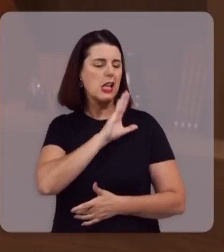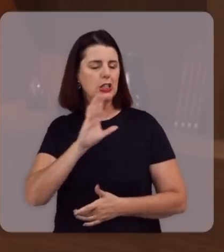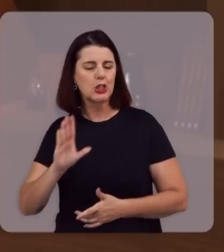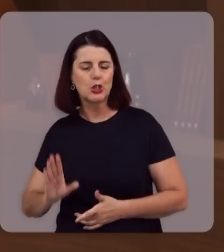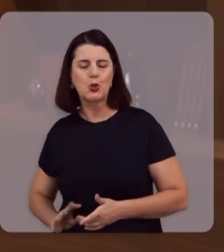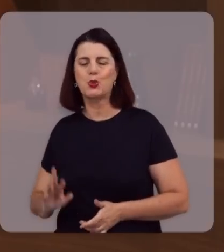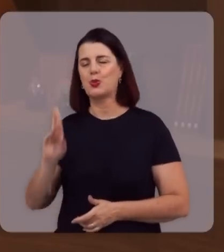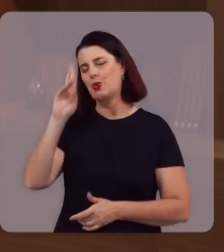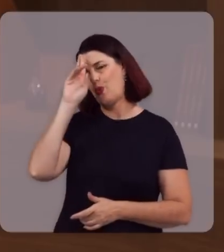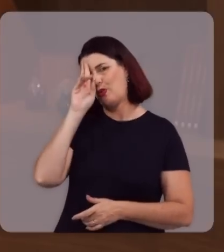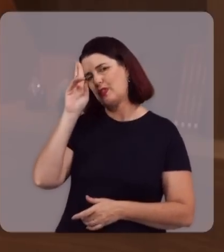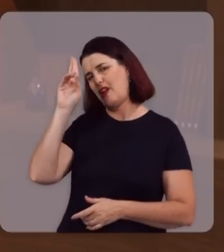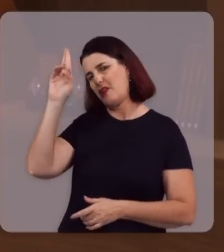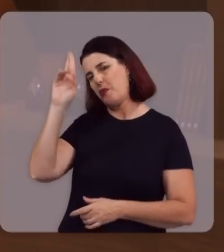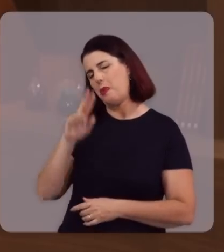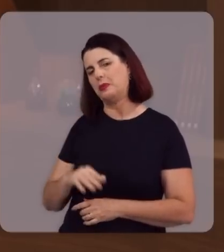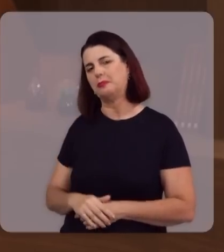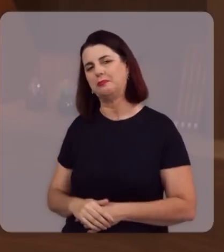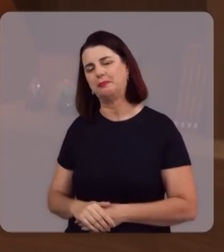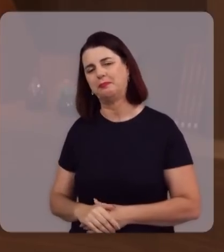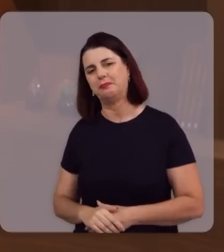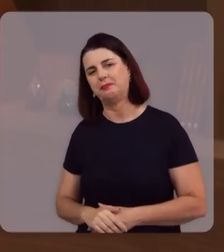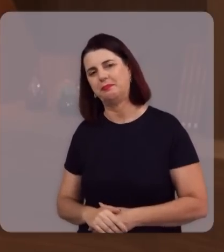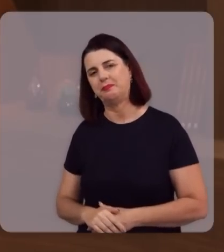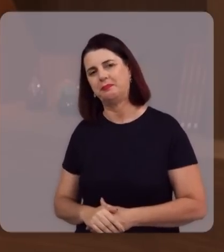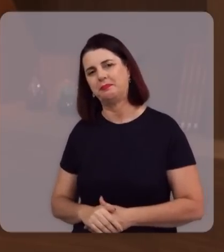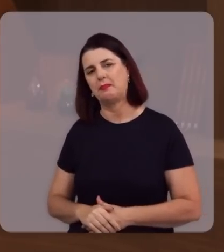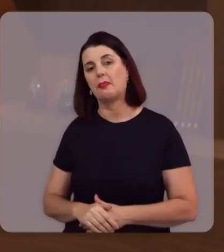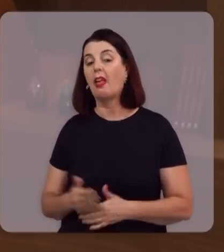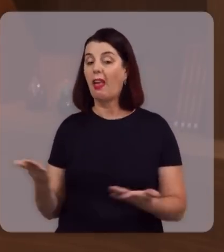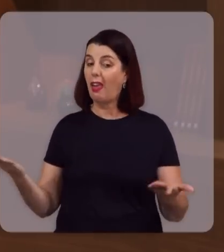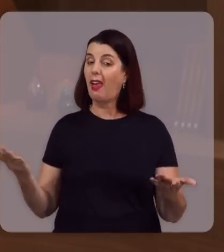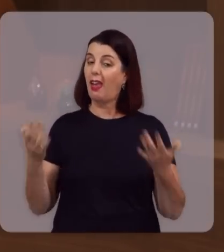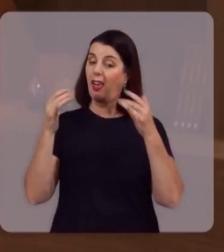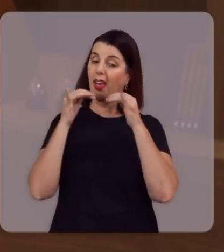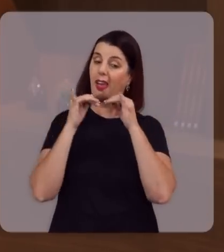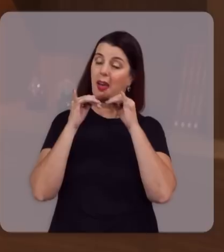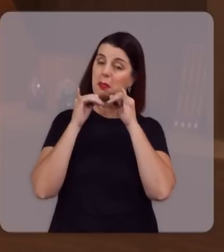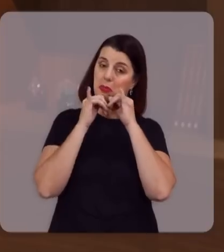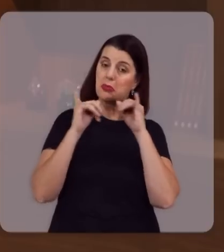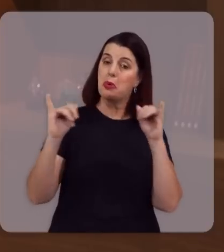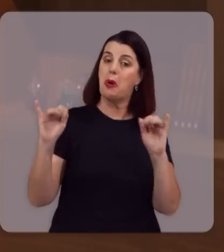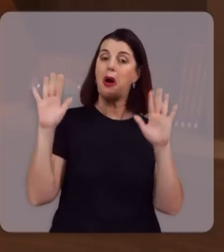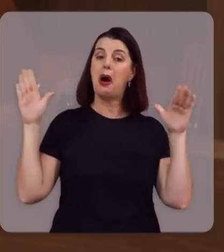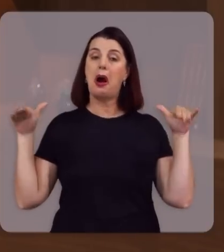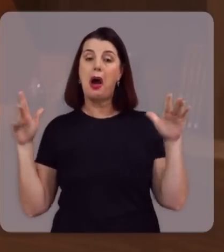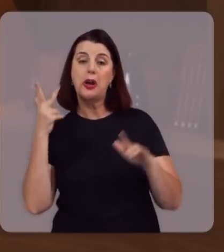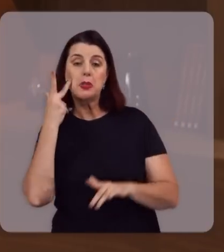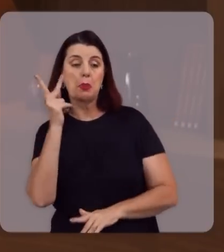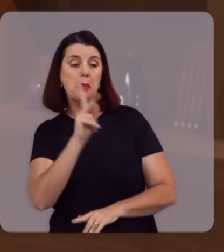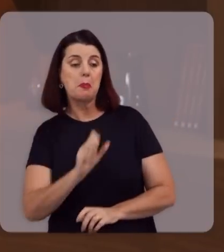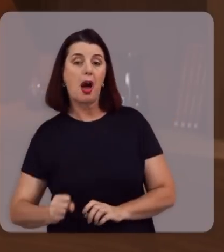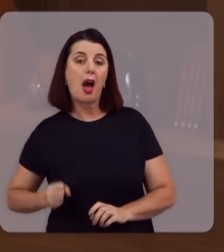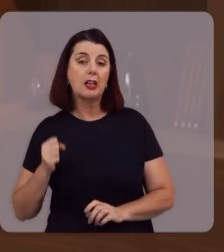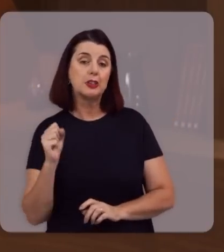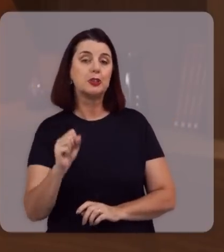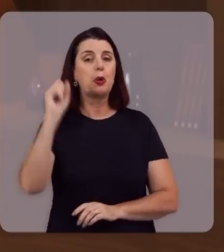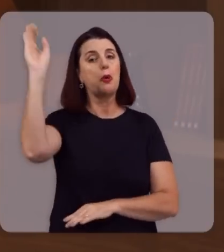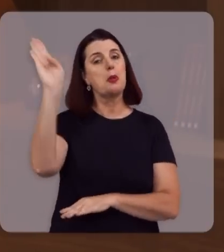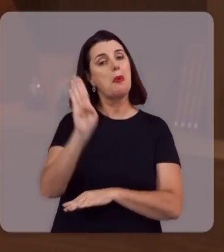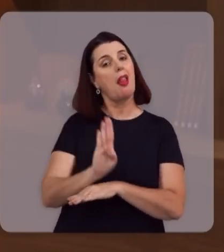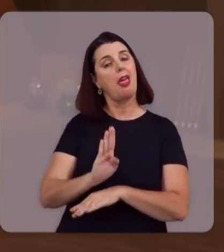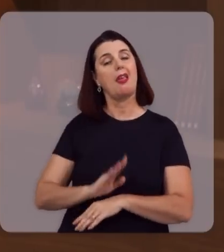é Cristo, o Senhor. Esta foi a mensagem do anjo aos pastores de